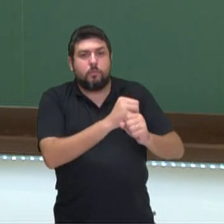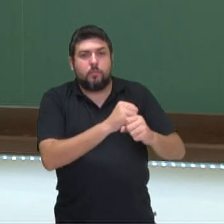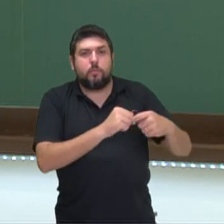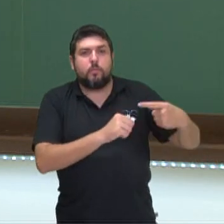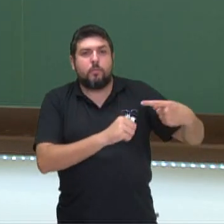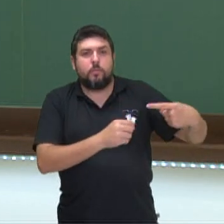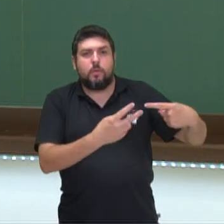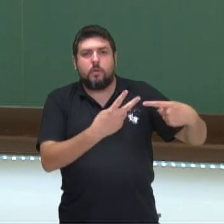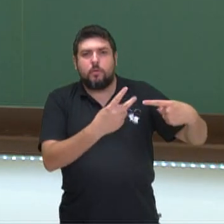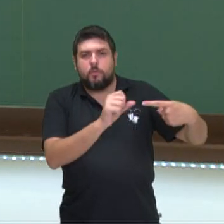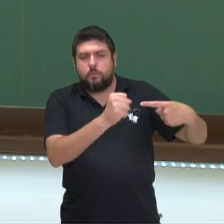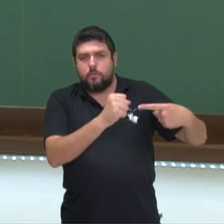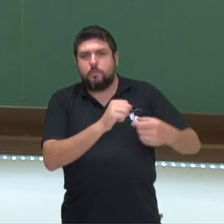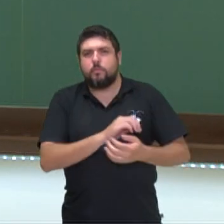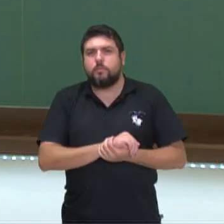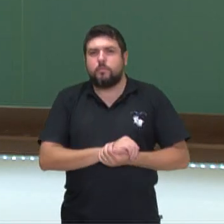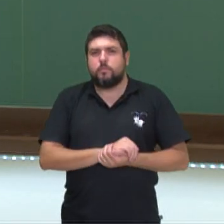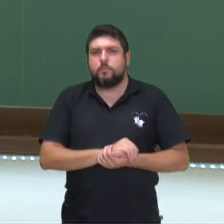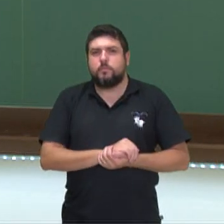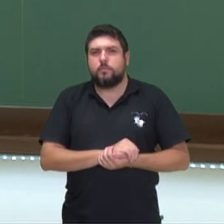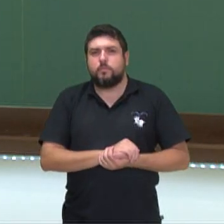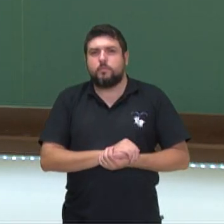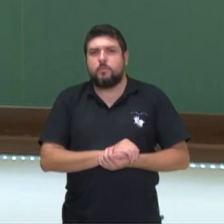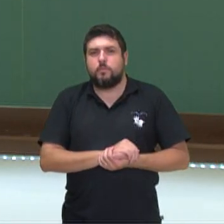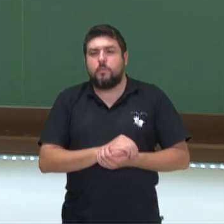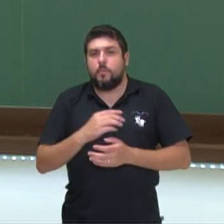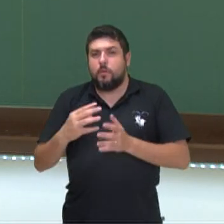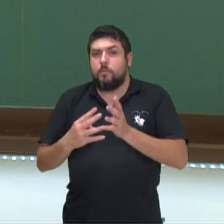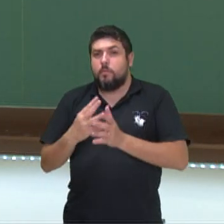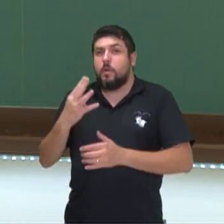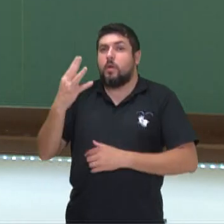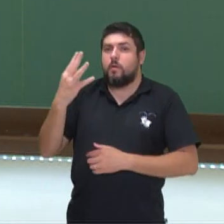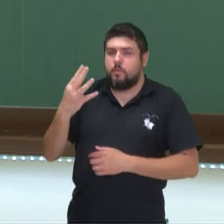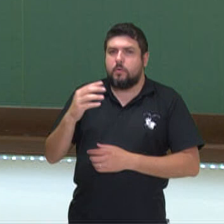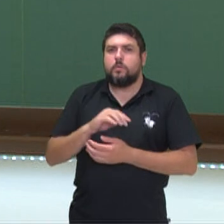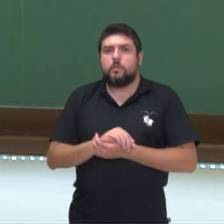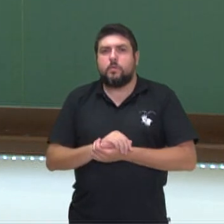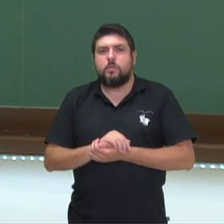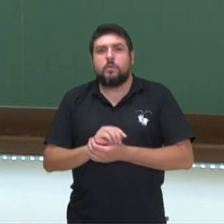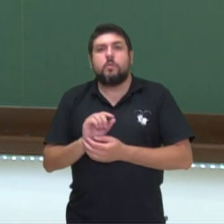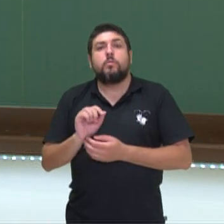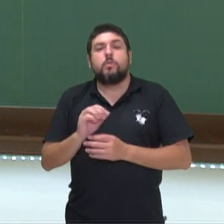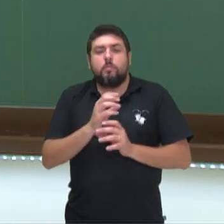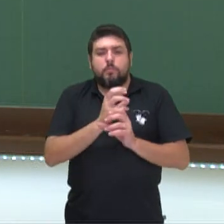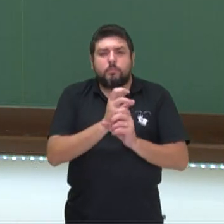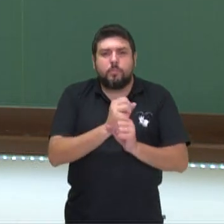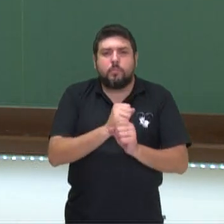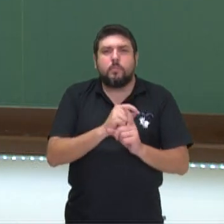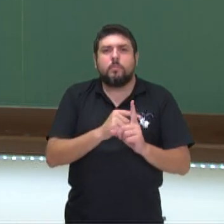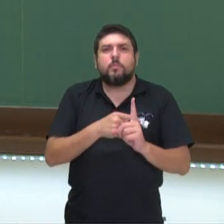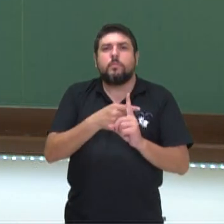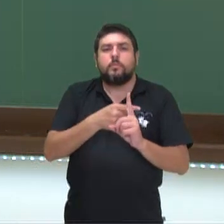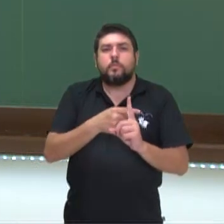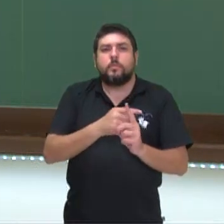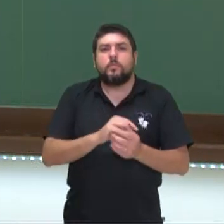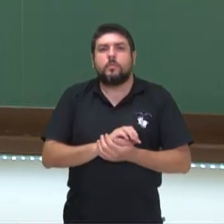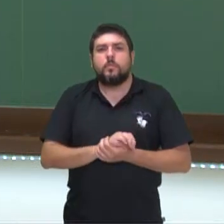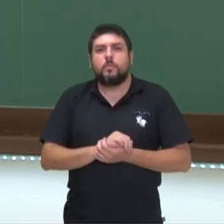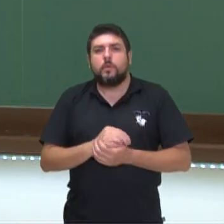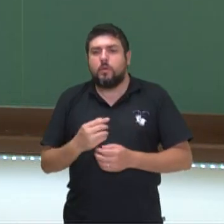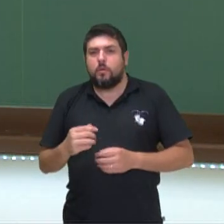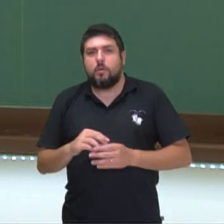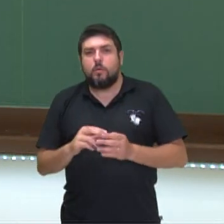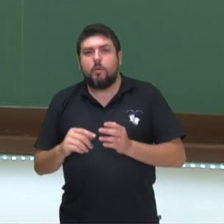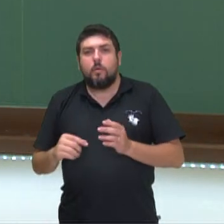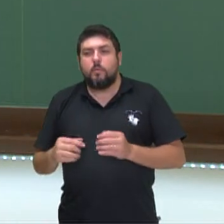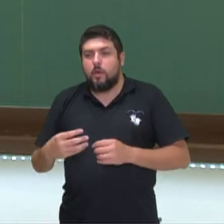28. Na 4ª rodada, ele teve uma pontuação positiva, que é mais 56.